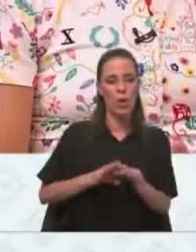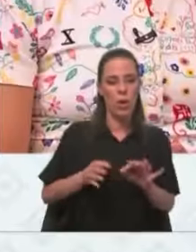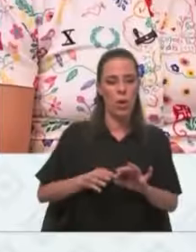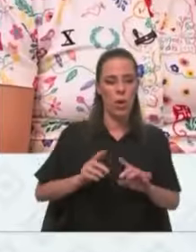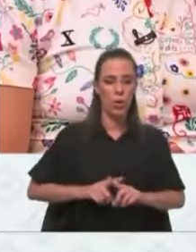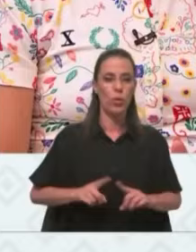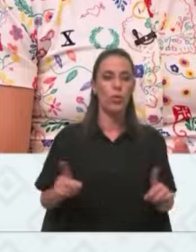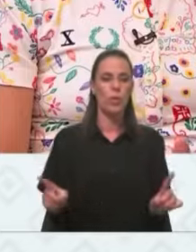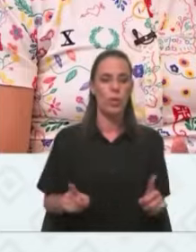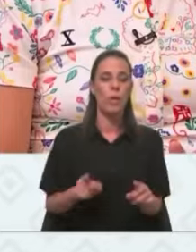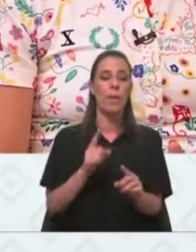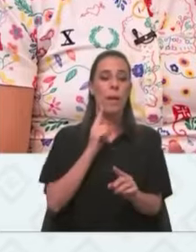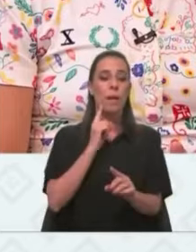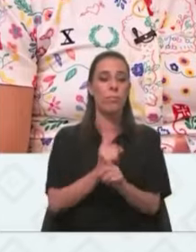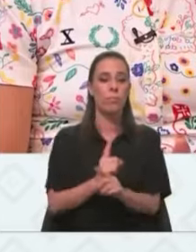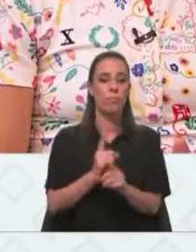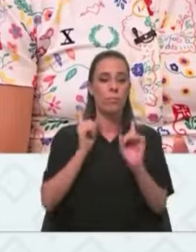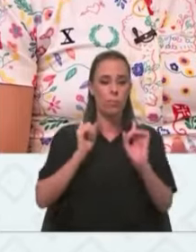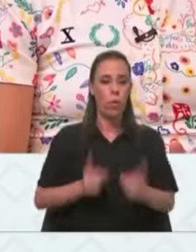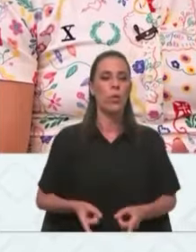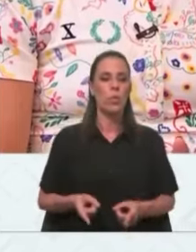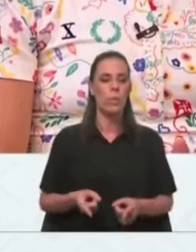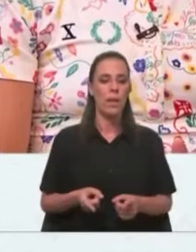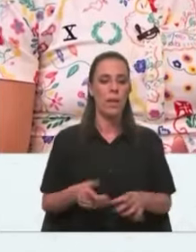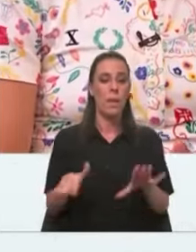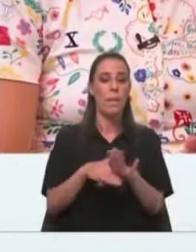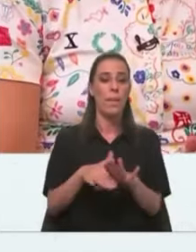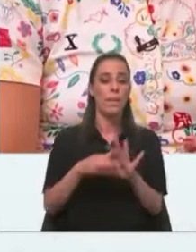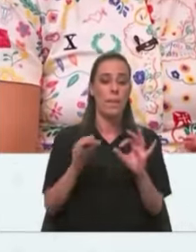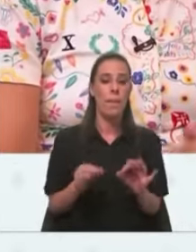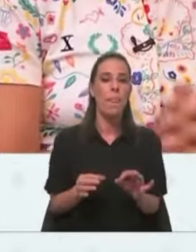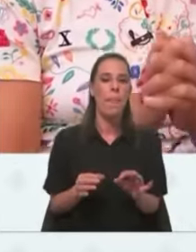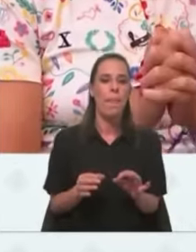exigente. E durante a prova, Ana, como é que foi?